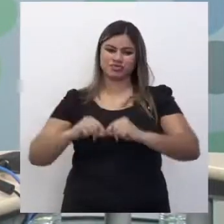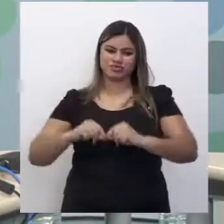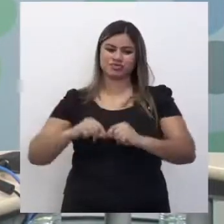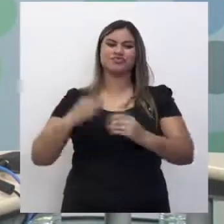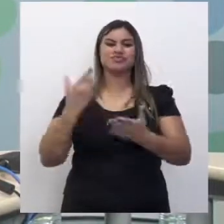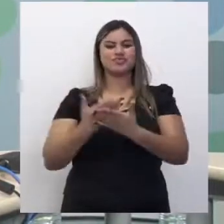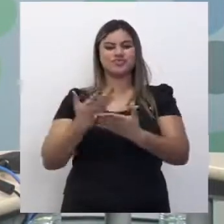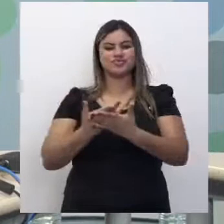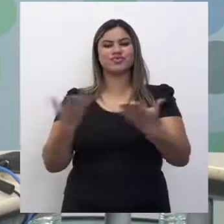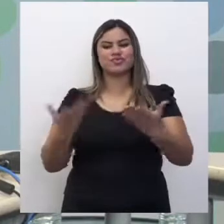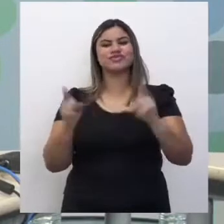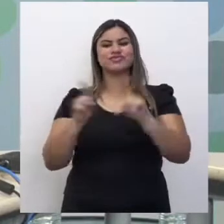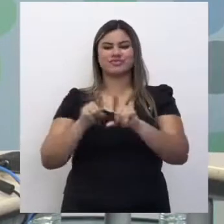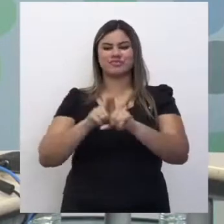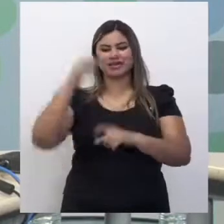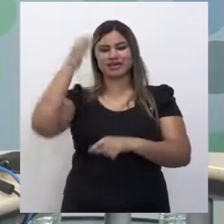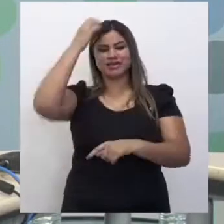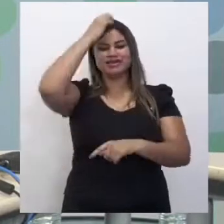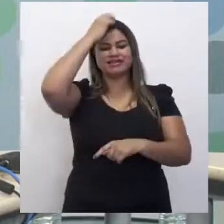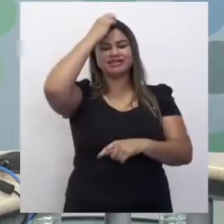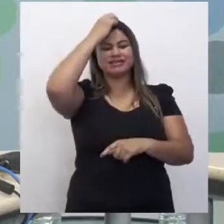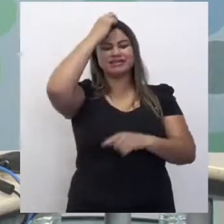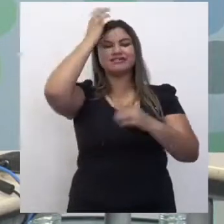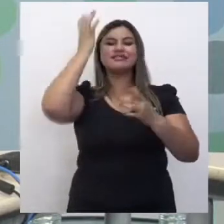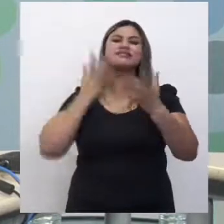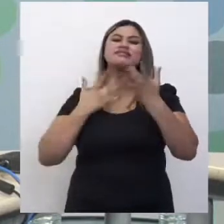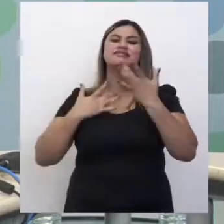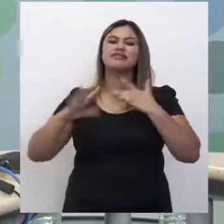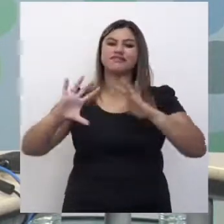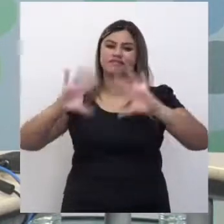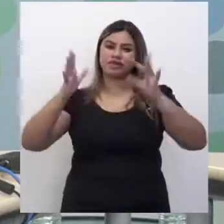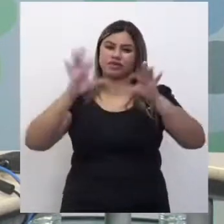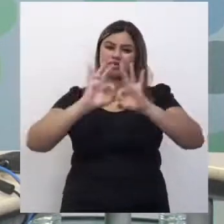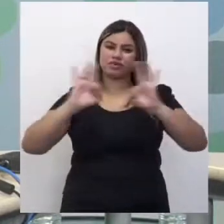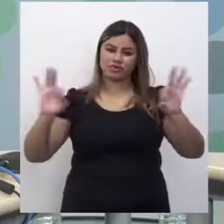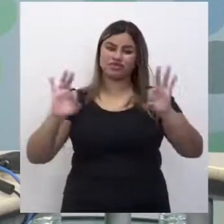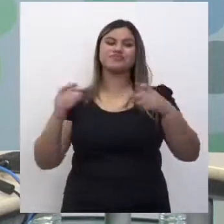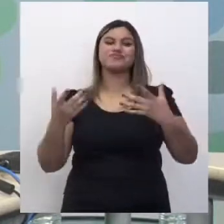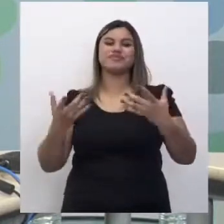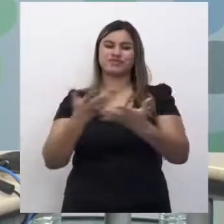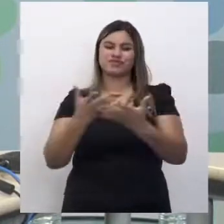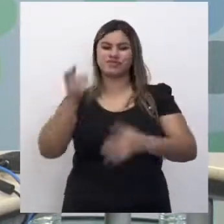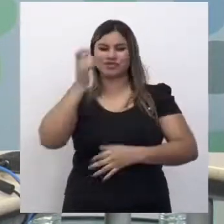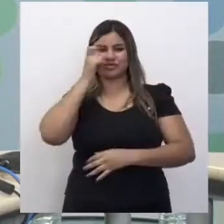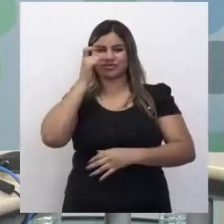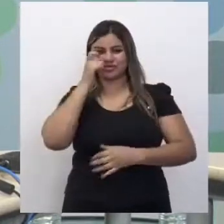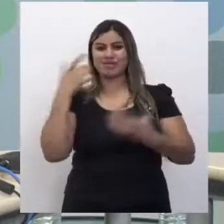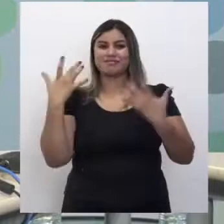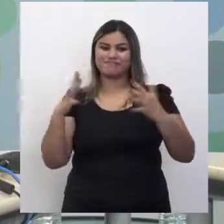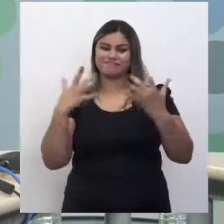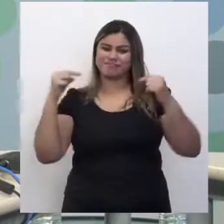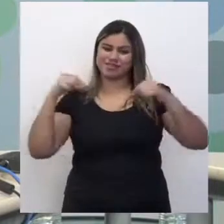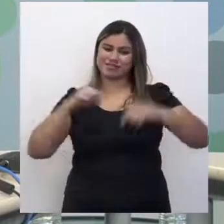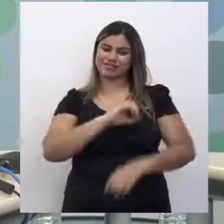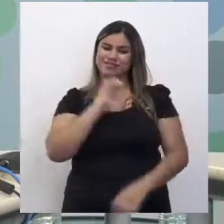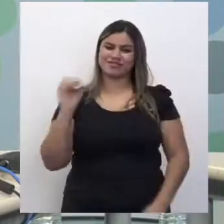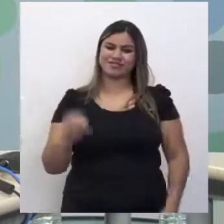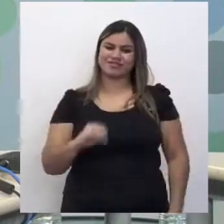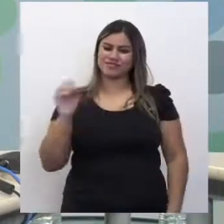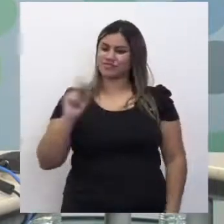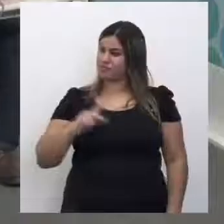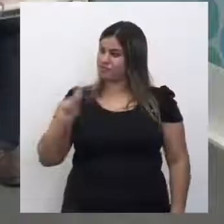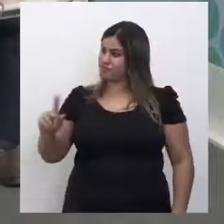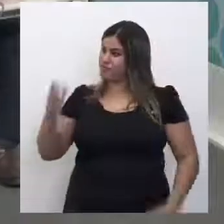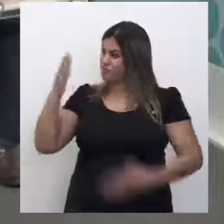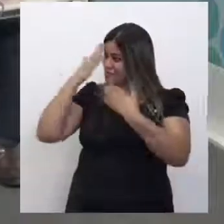hoje também. Desejo boas festas a todos que estão assistindo e todos que prestigiaram o nosso trabalho aqui no Centro de Mídias. Professor